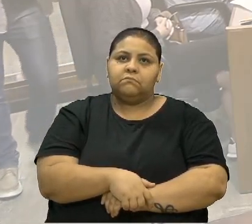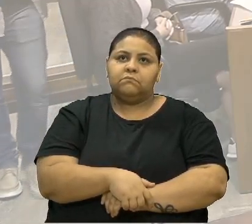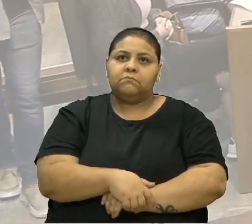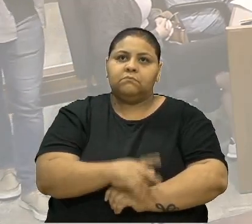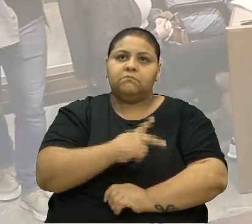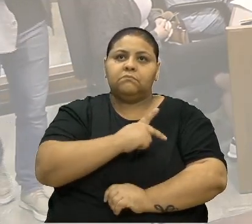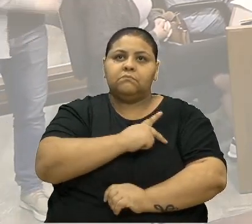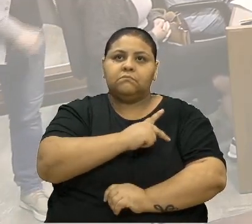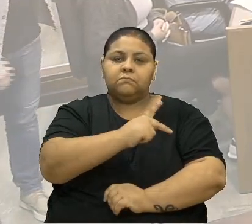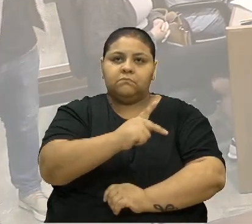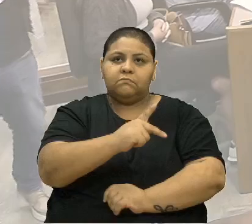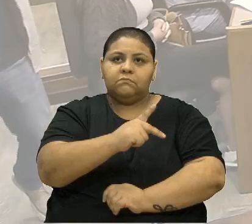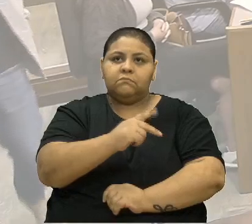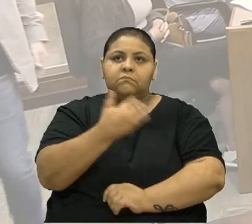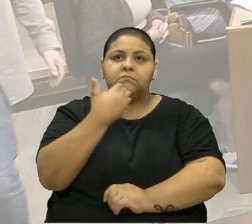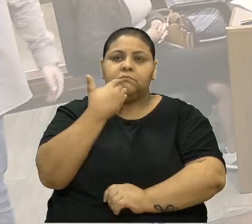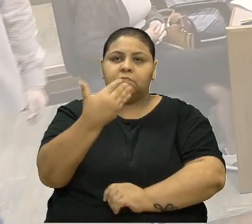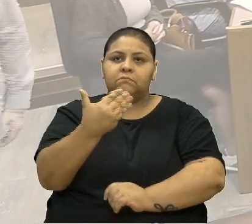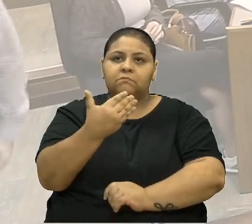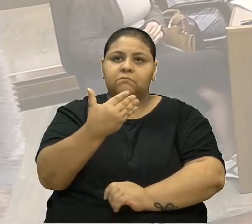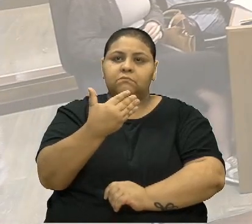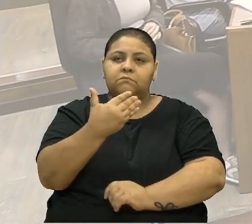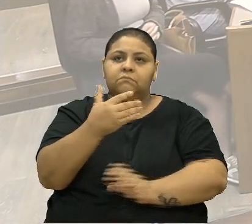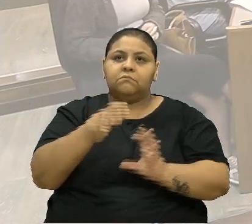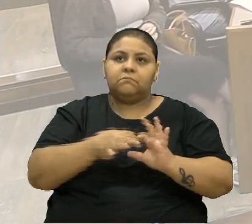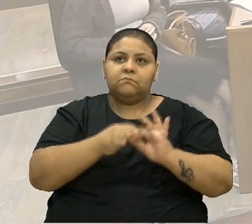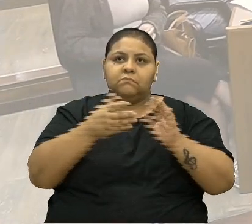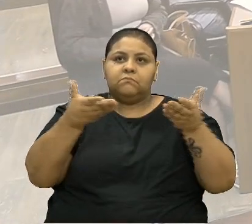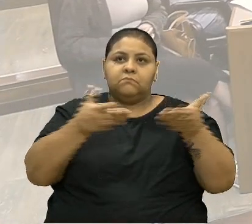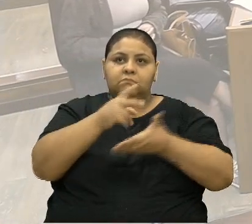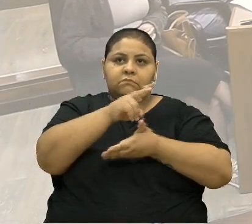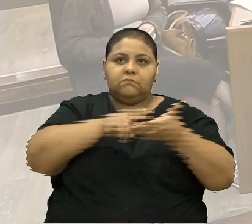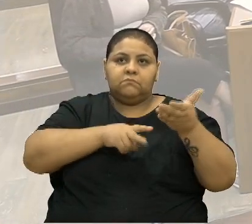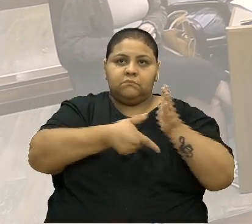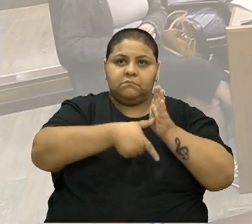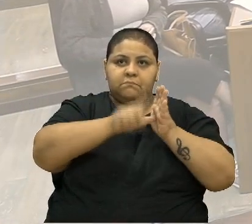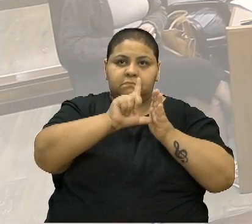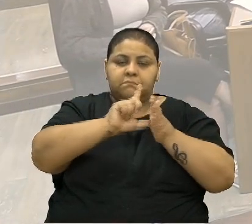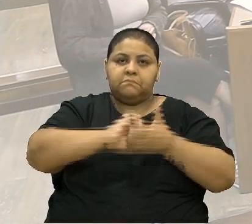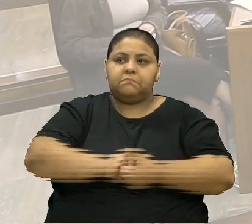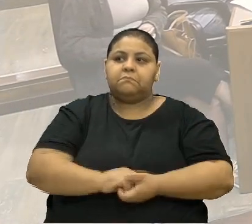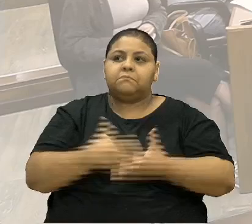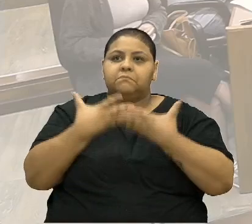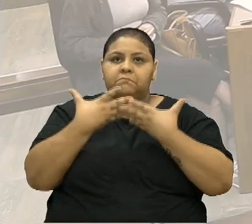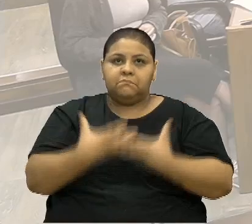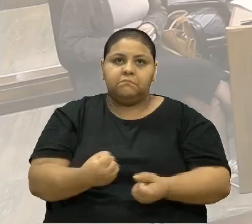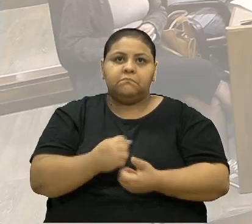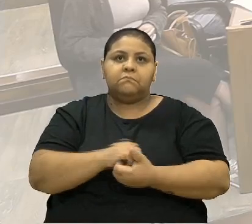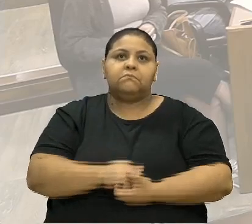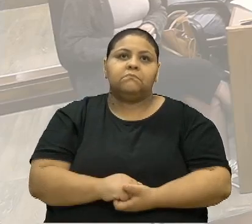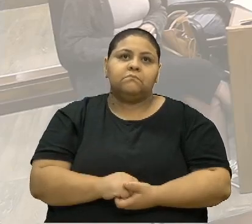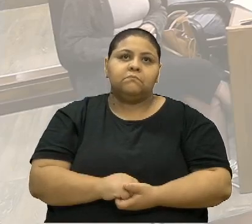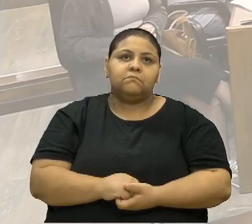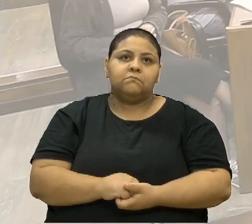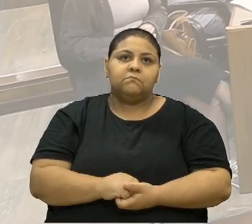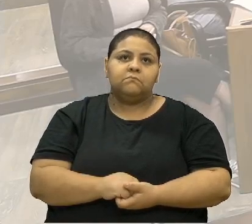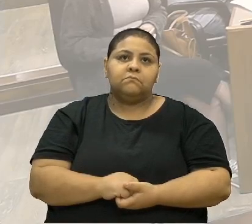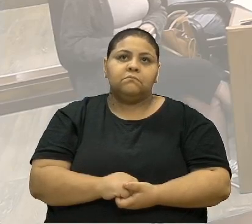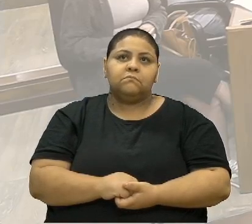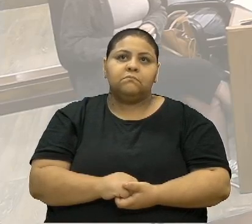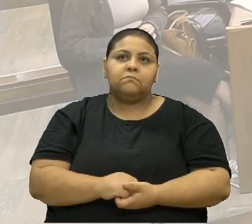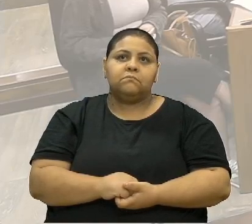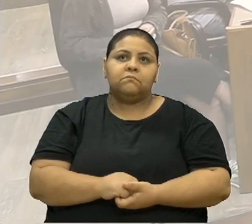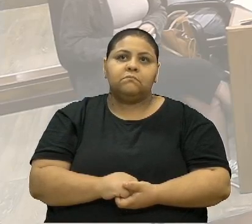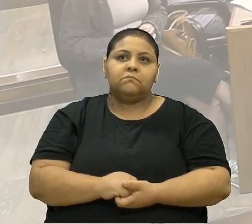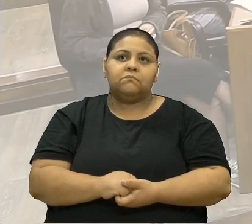Senhor presidente, eu peço a dispensa por já ter sido lido anteriormente. Dispensa concedida.